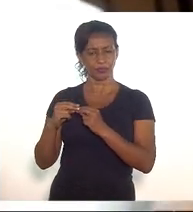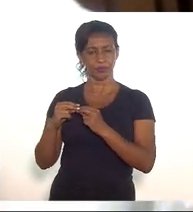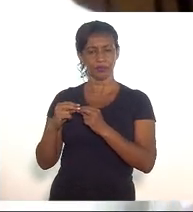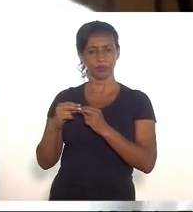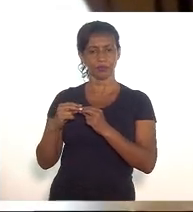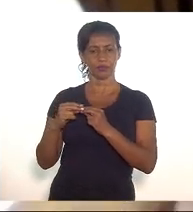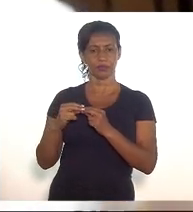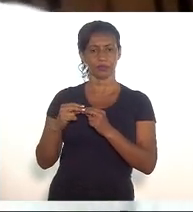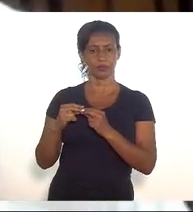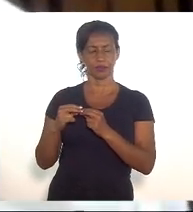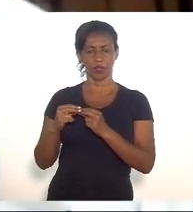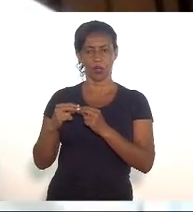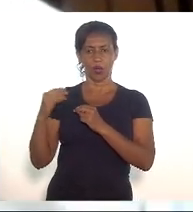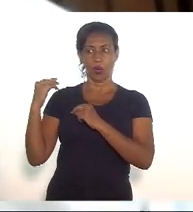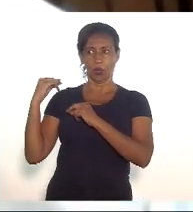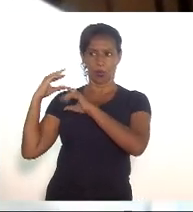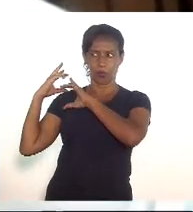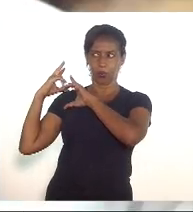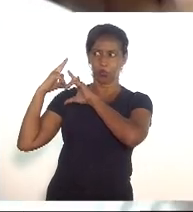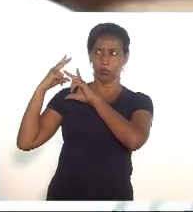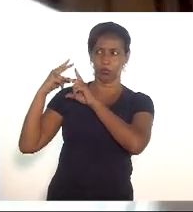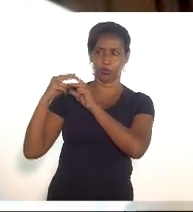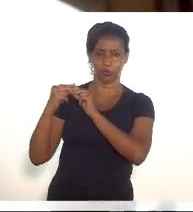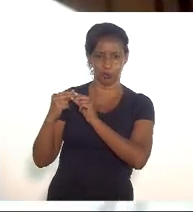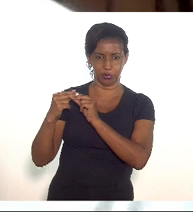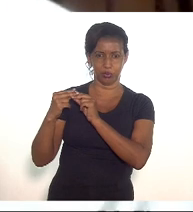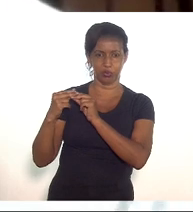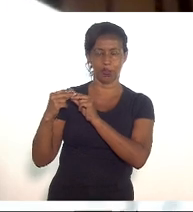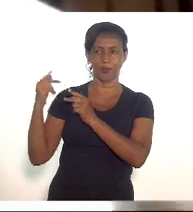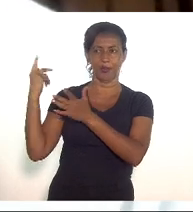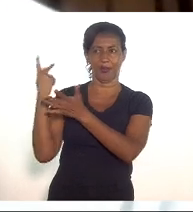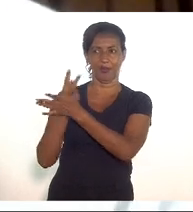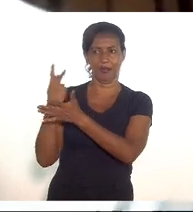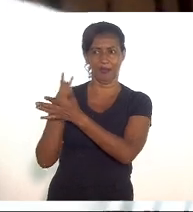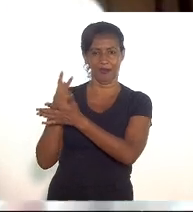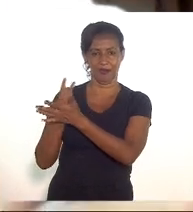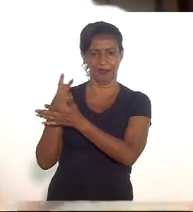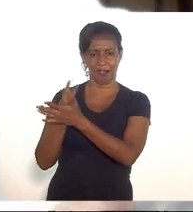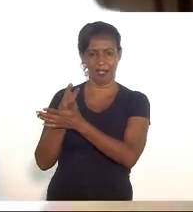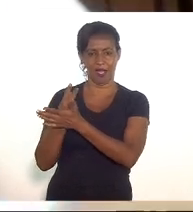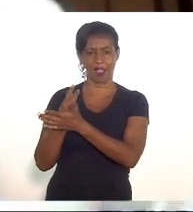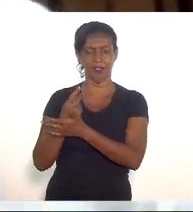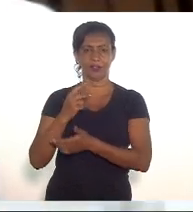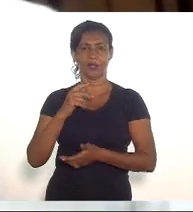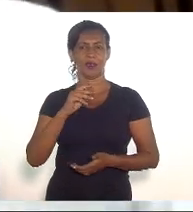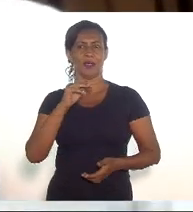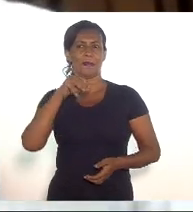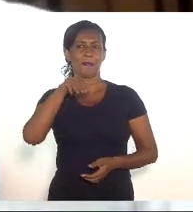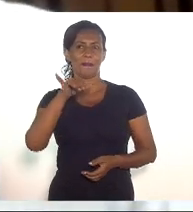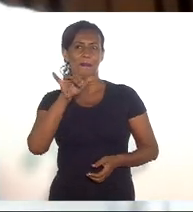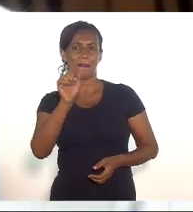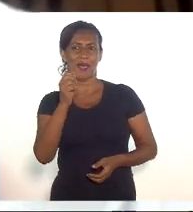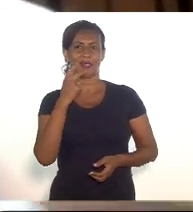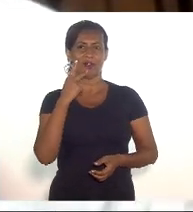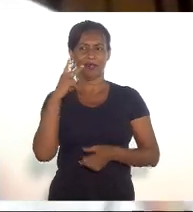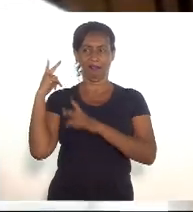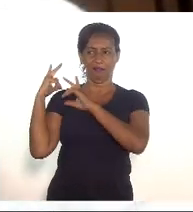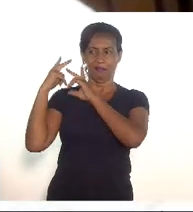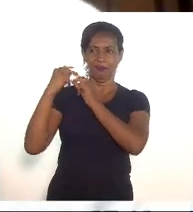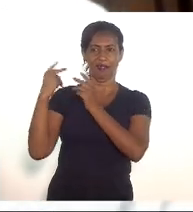é fato, uma herança maldita, a deputada Marta Rocha muitas vezes chamou atenção para isso, dizendo, olha, não é hora mais de olhar a herança